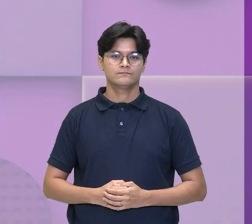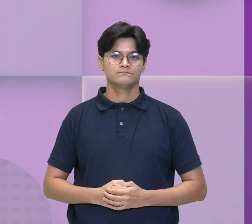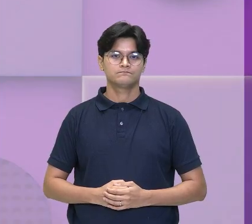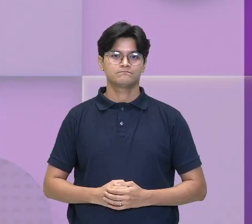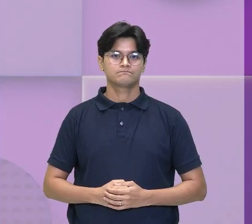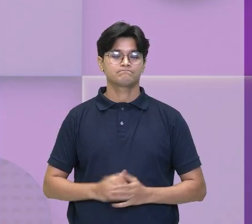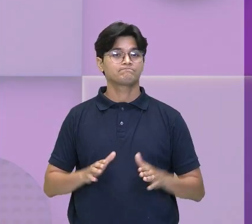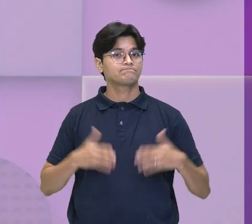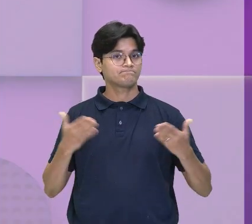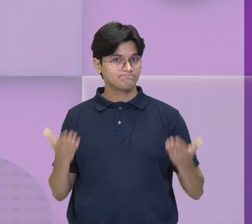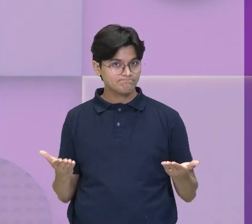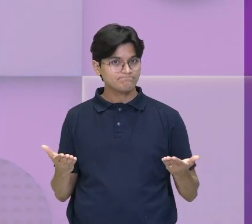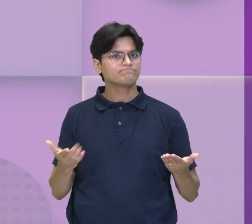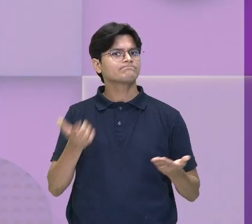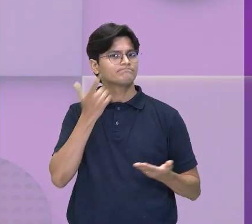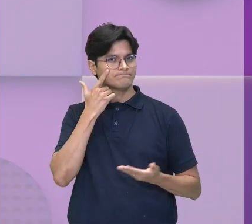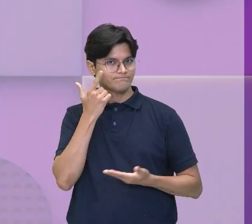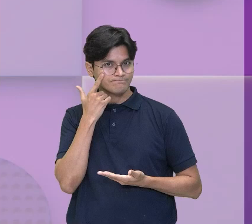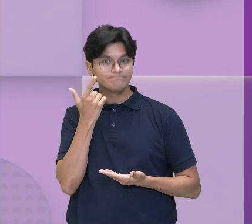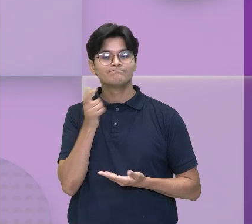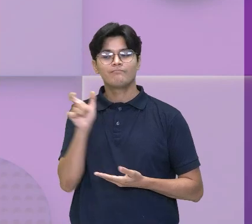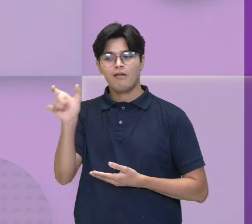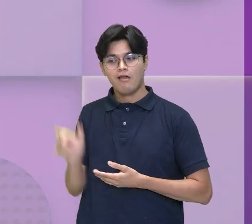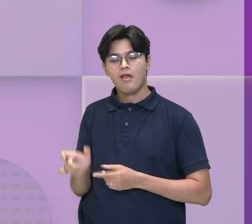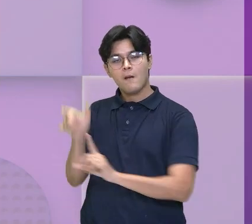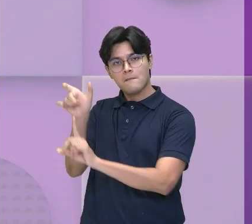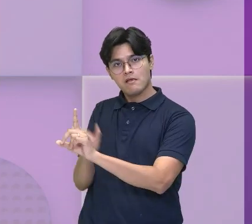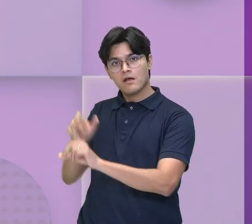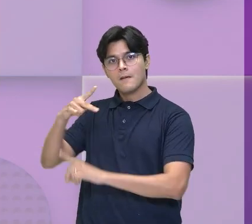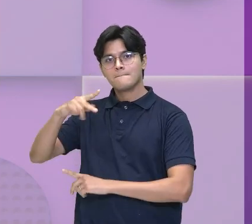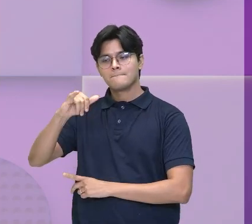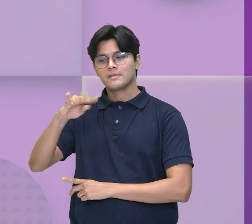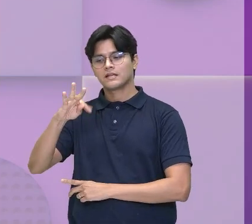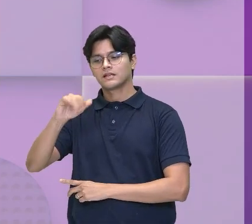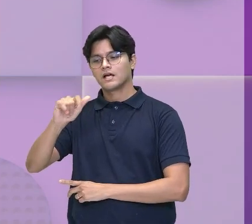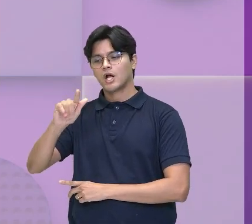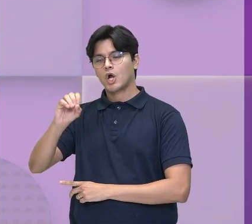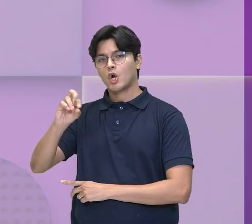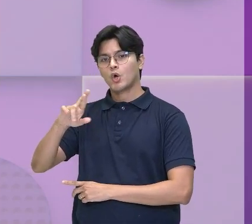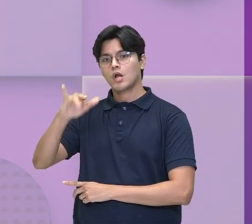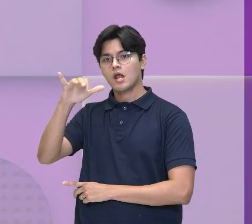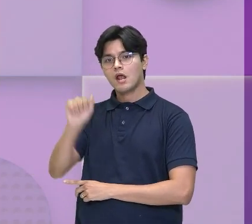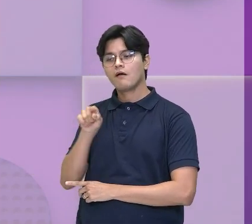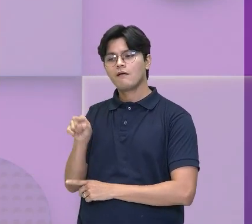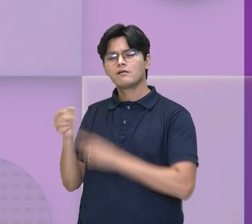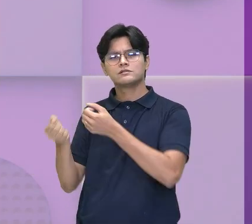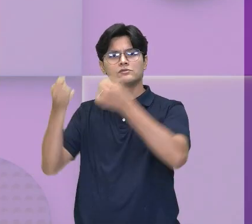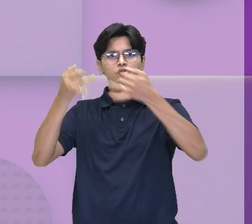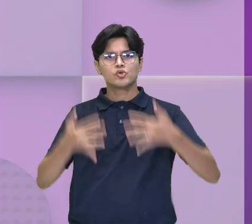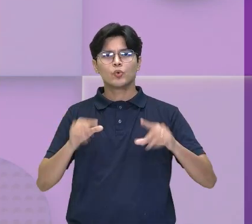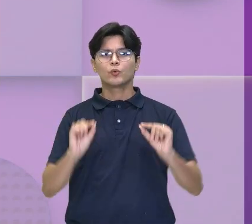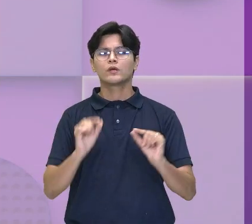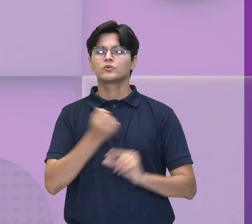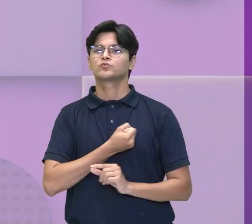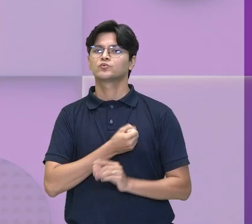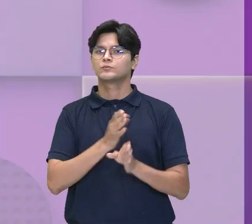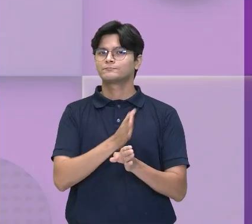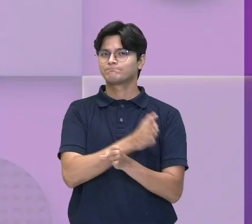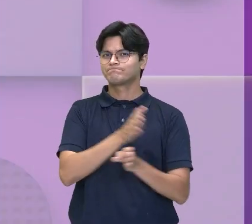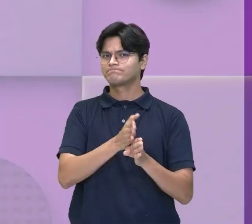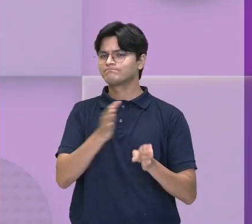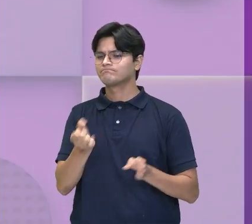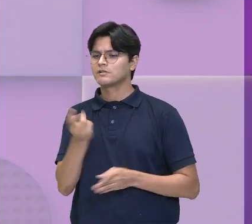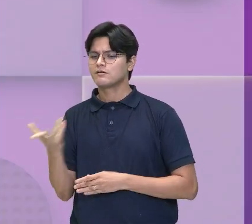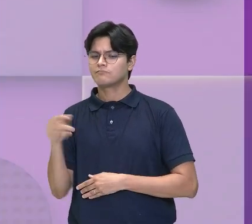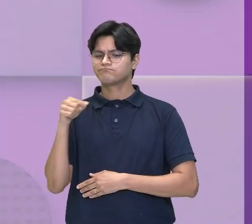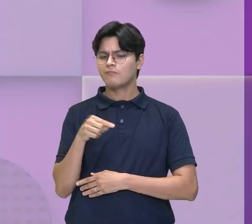É isso mesmo, Pitagórica. Os números inteiros, eles são importantíssimos. E aí a gente pode confundir, mas professora,